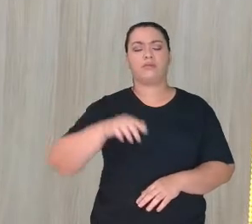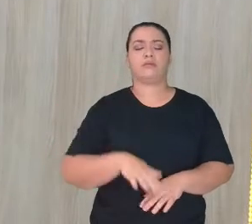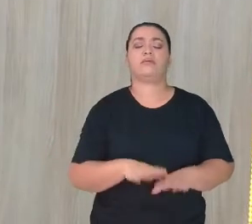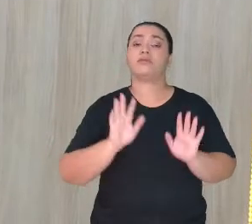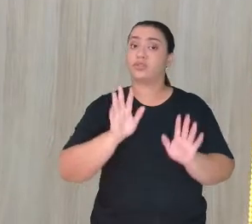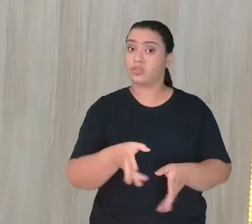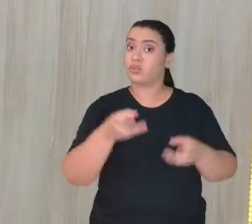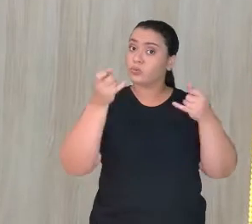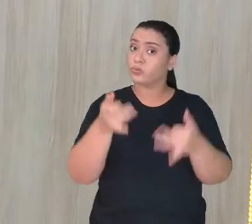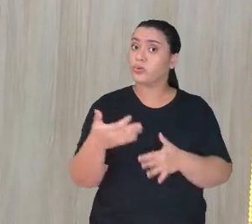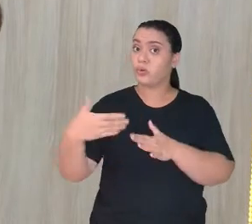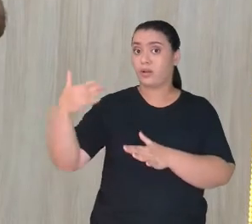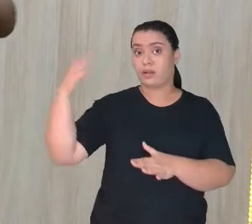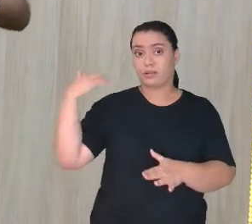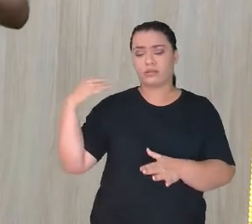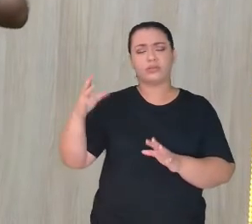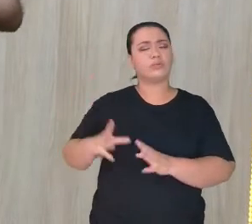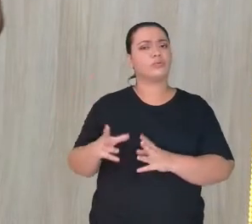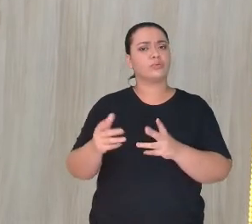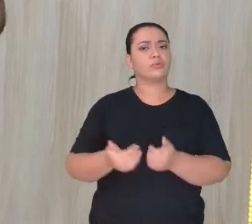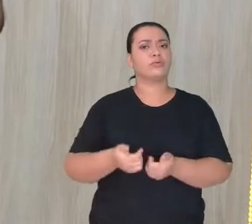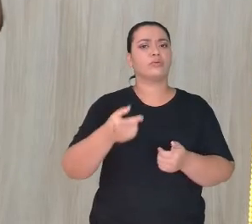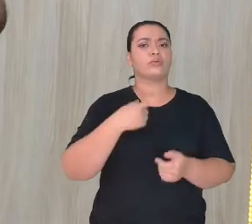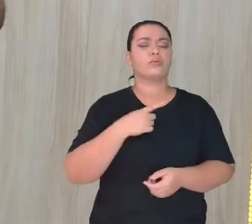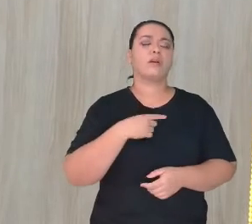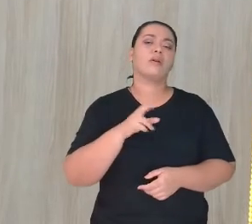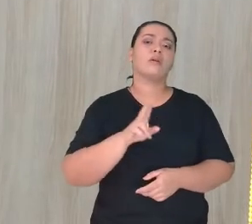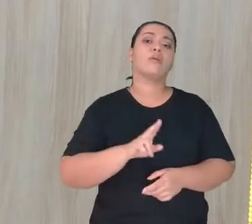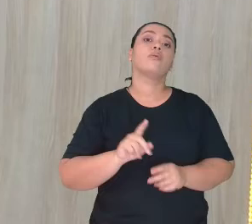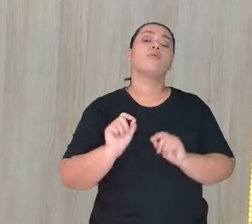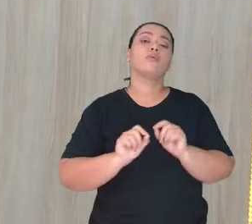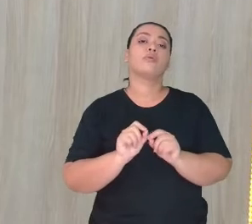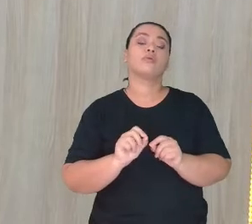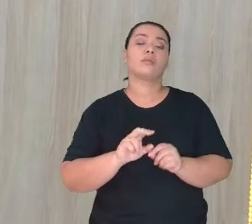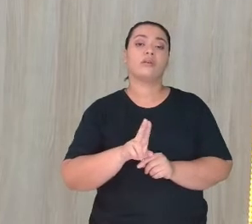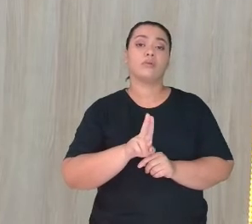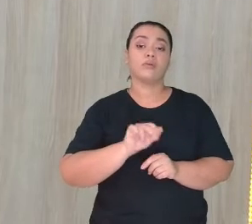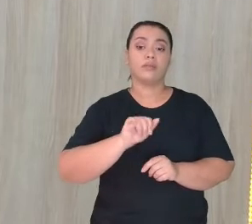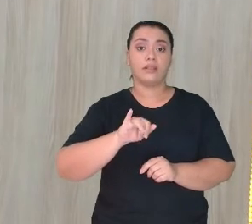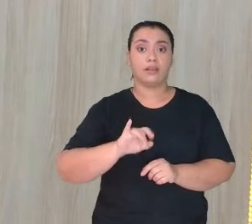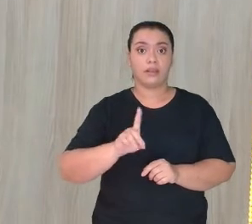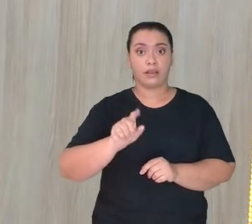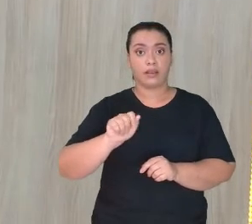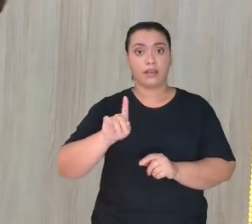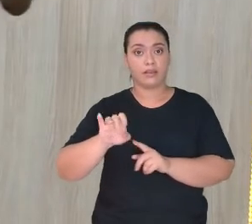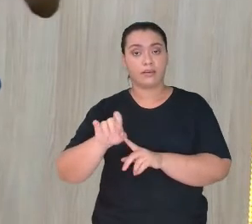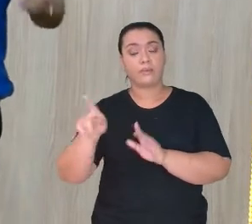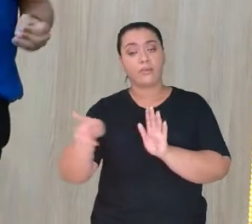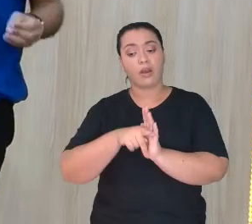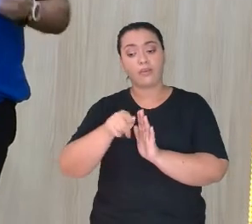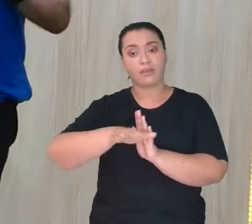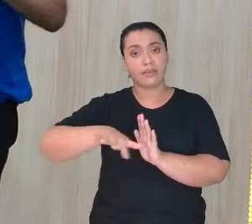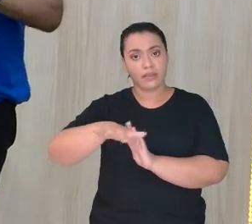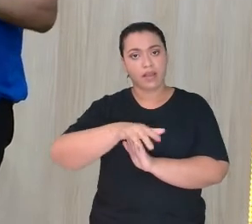aulas anteriores é que toda unidade de área é sempre ao quadrado. Se for centímetro vezes centímetro, é centímetros